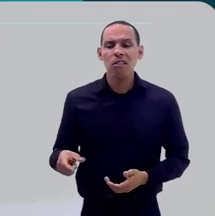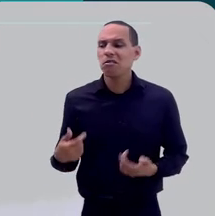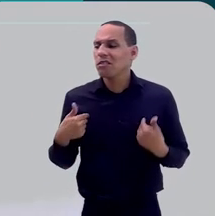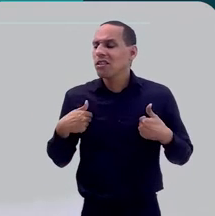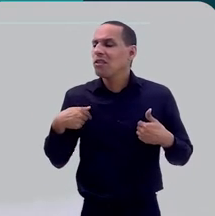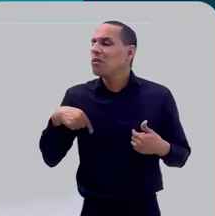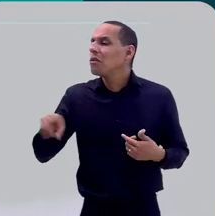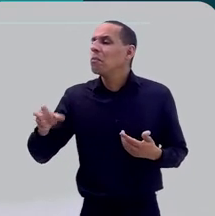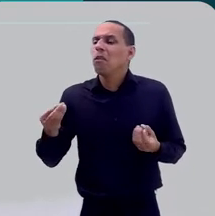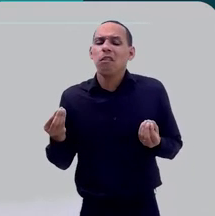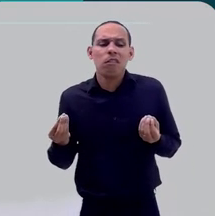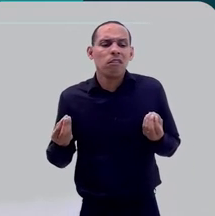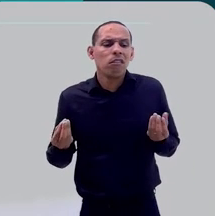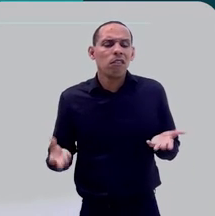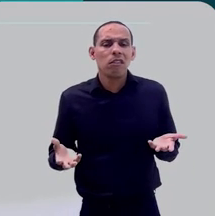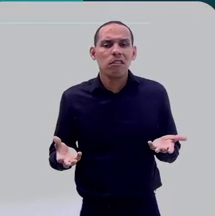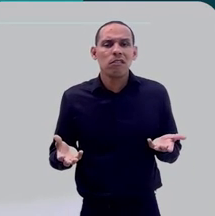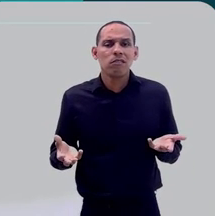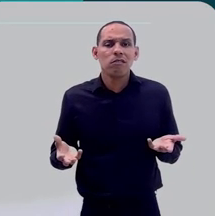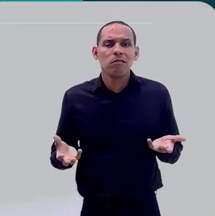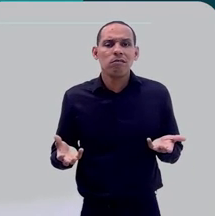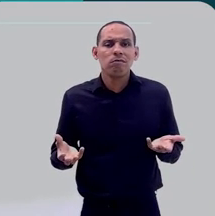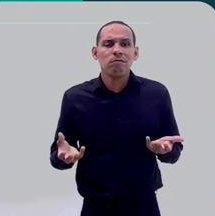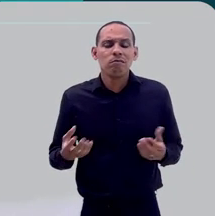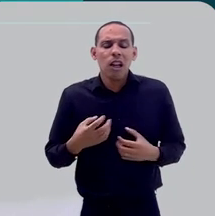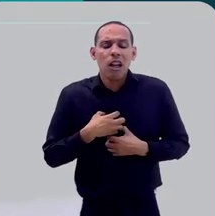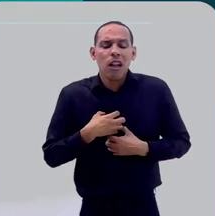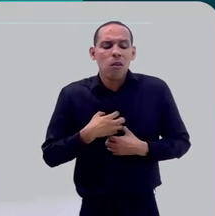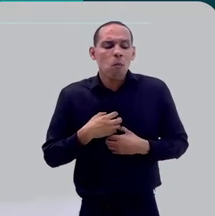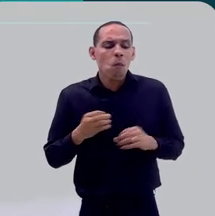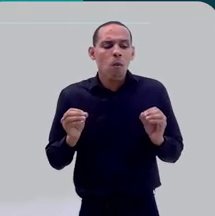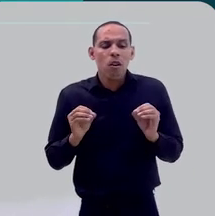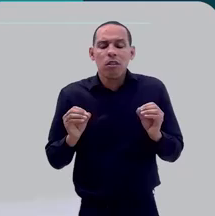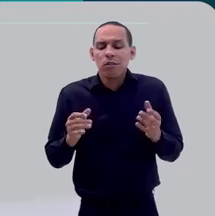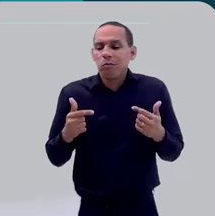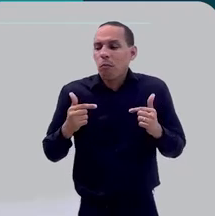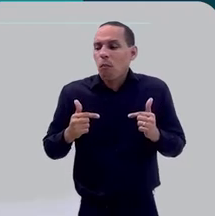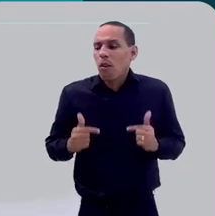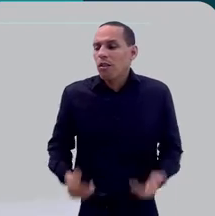Para que eu vou fazer isso? A pessoa fica indiferente.